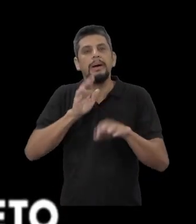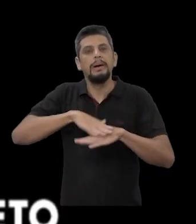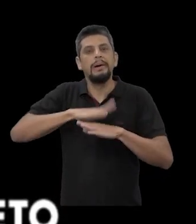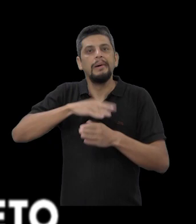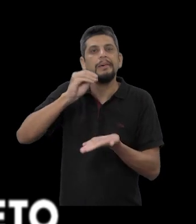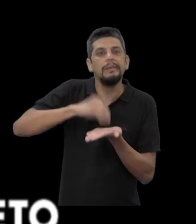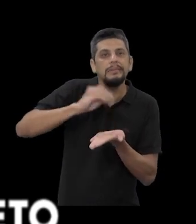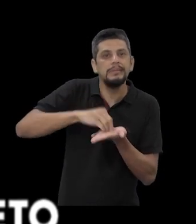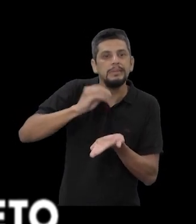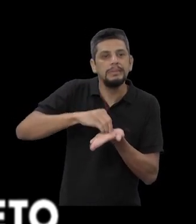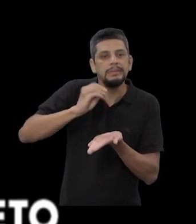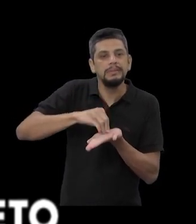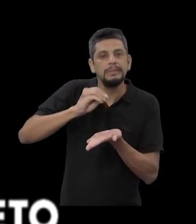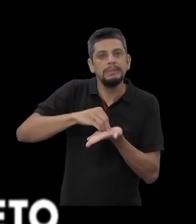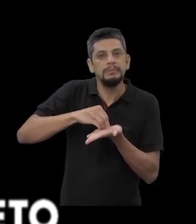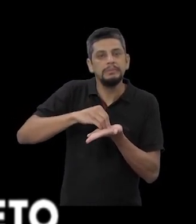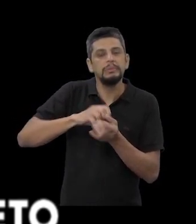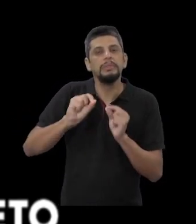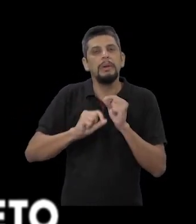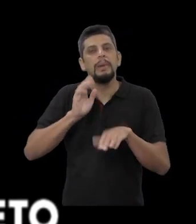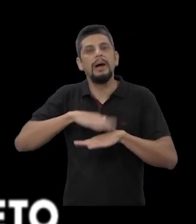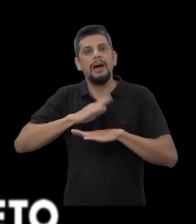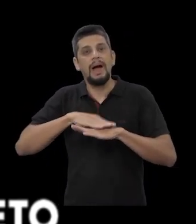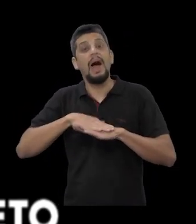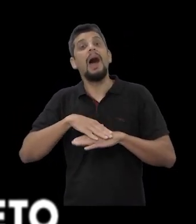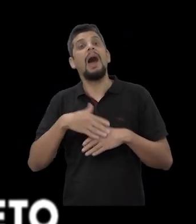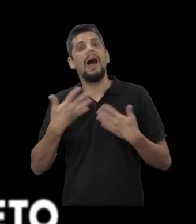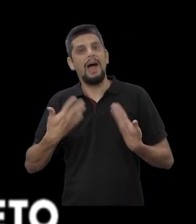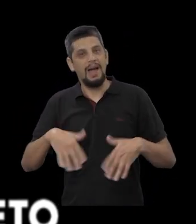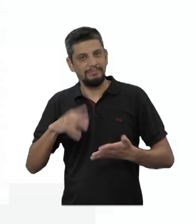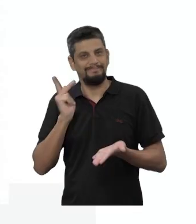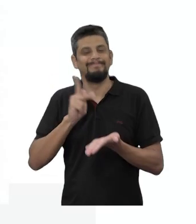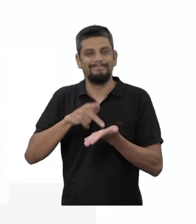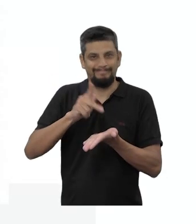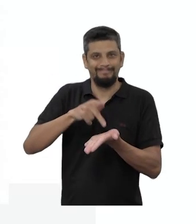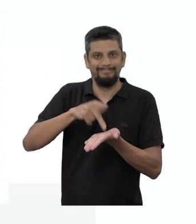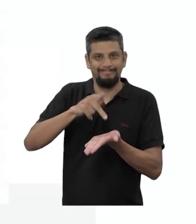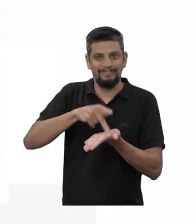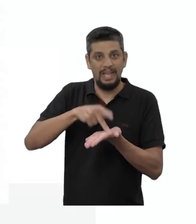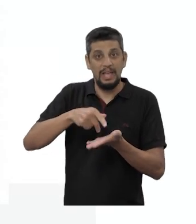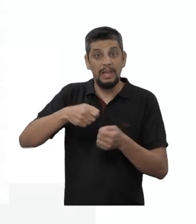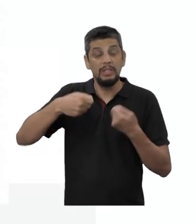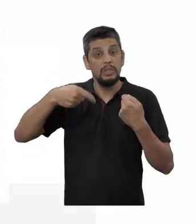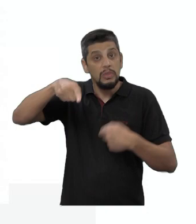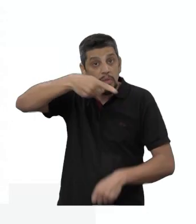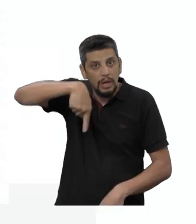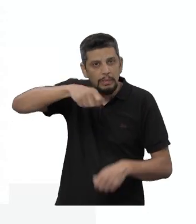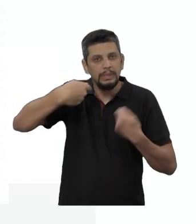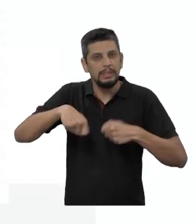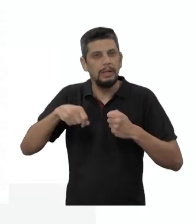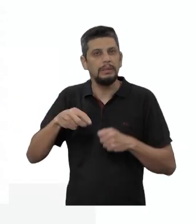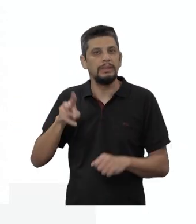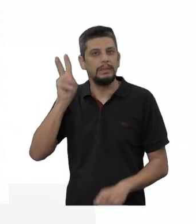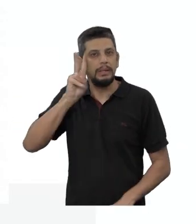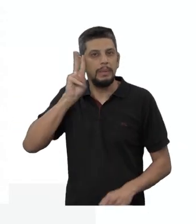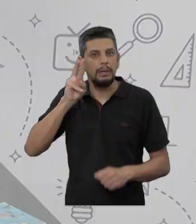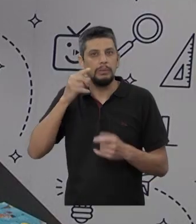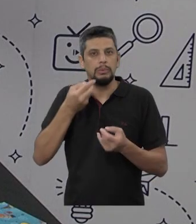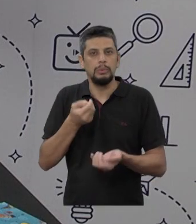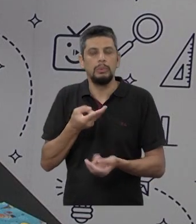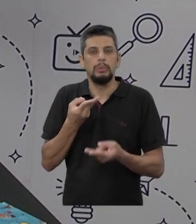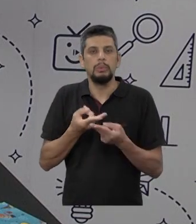faltando? Não é só isso? O que mais? Ah, verdade! Nós precisamos lembrar do uso